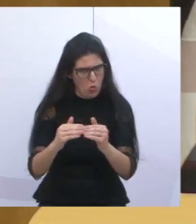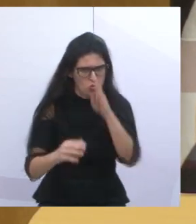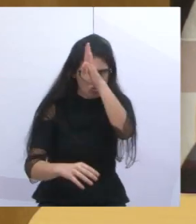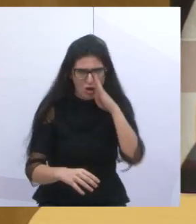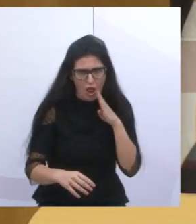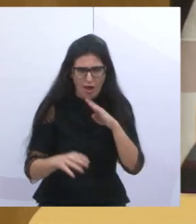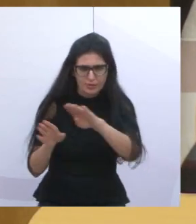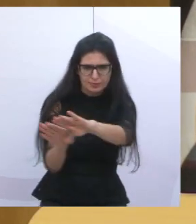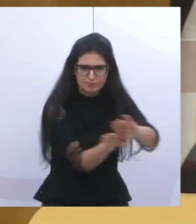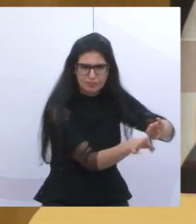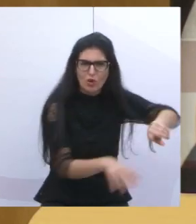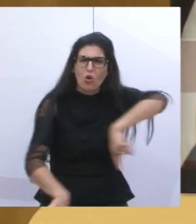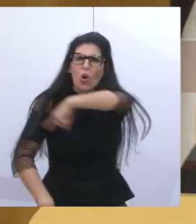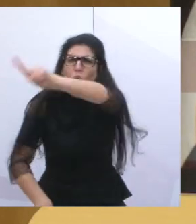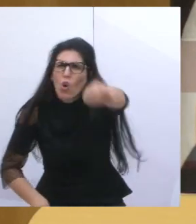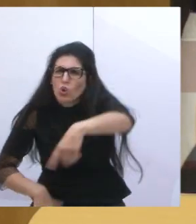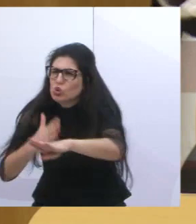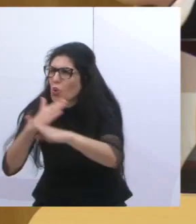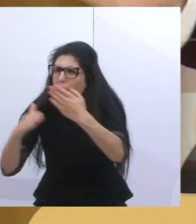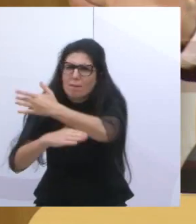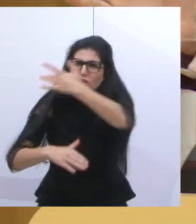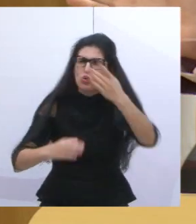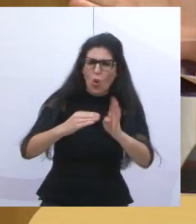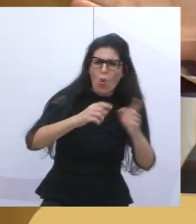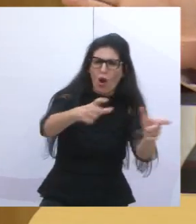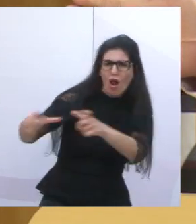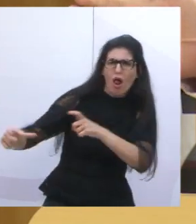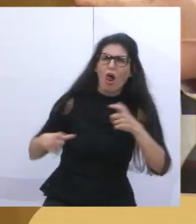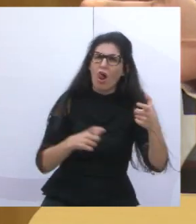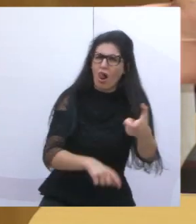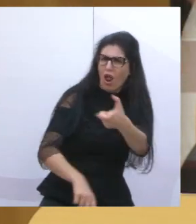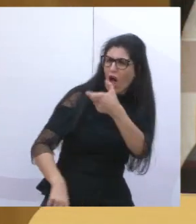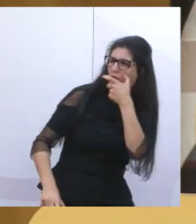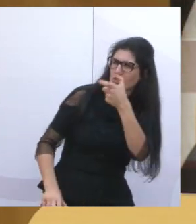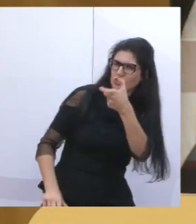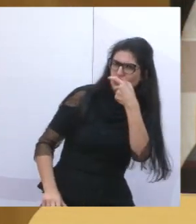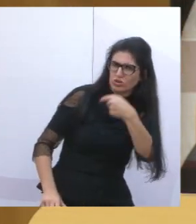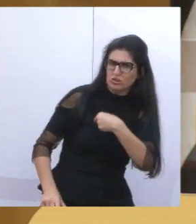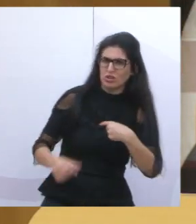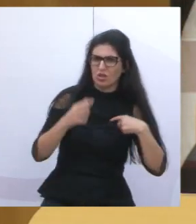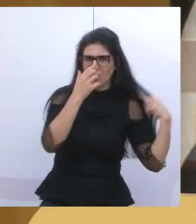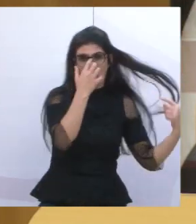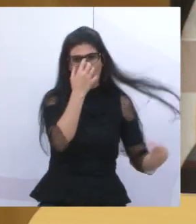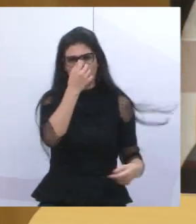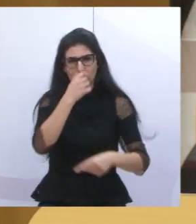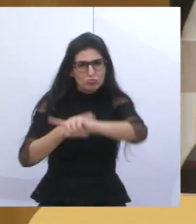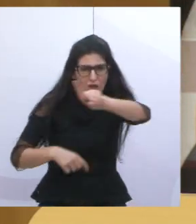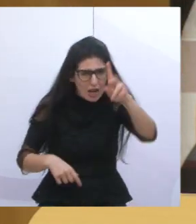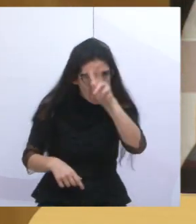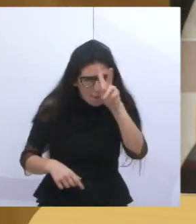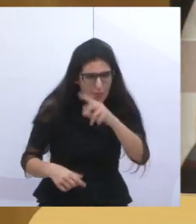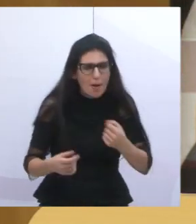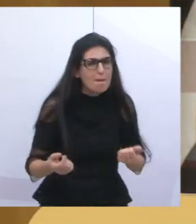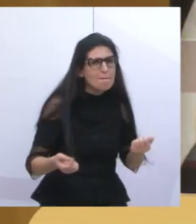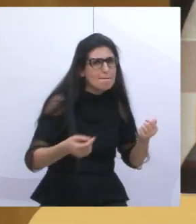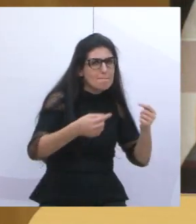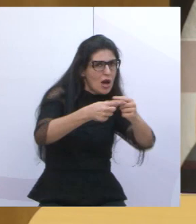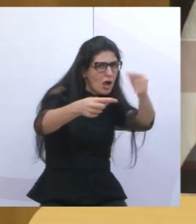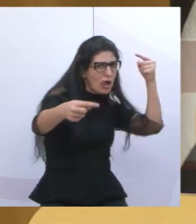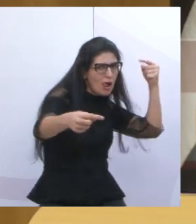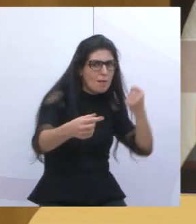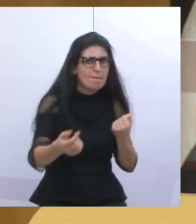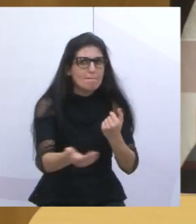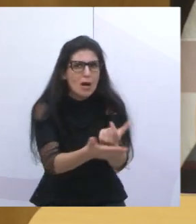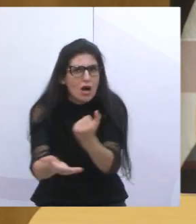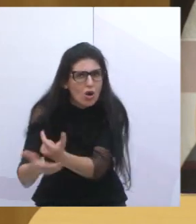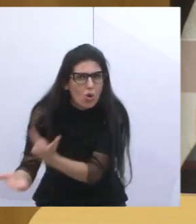acha justo você ter pago o seu contrato inteiro para ter melhoria no seu bairro, e aquele que não quis aderir e tem